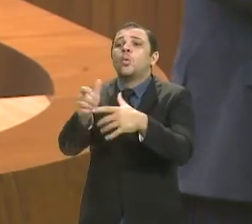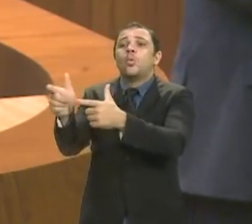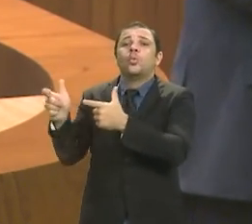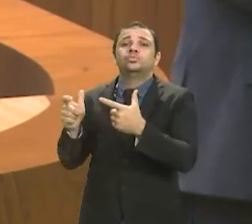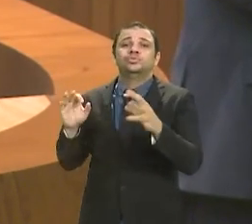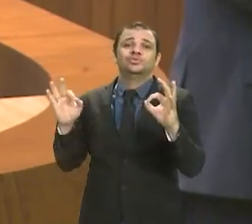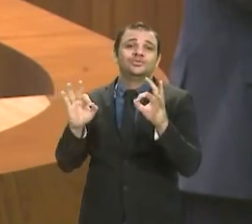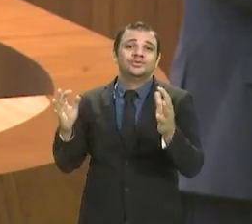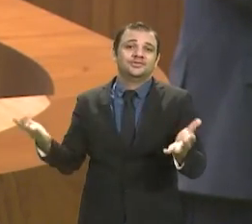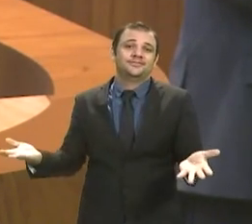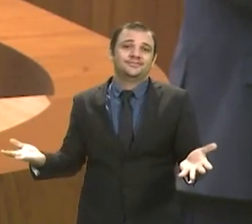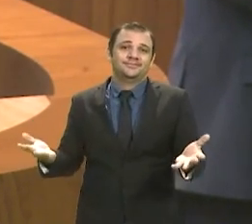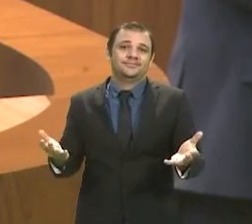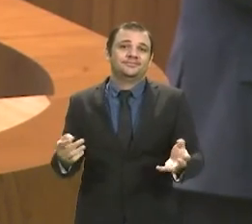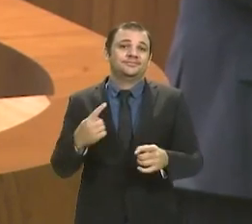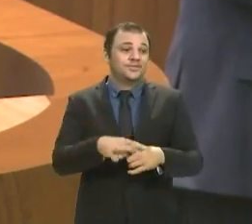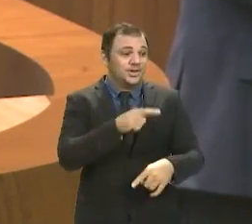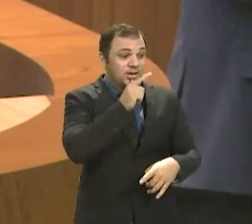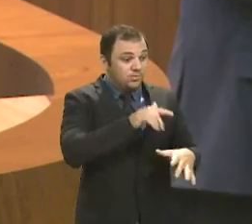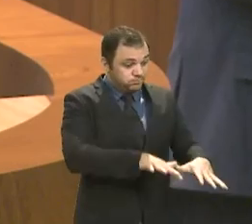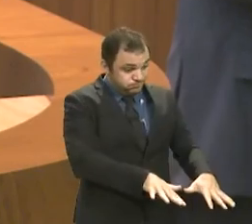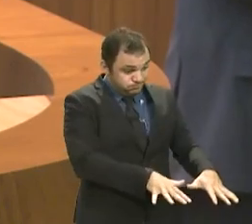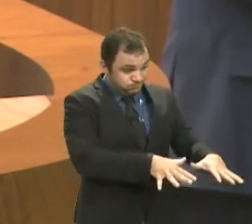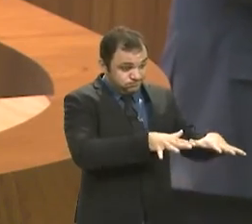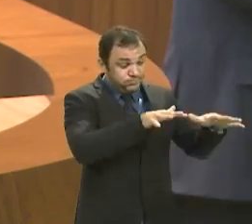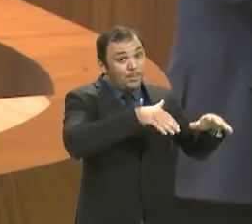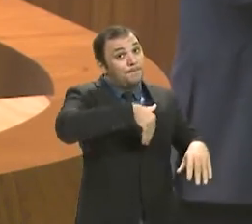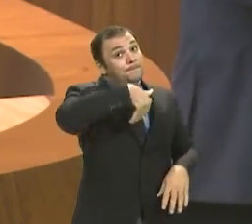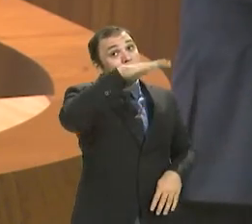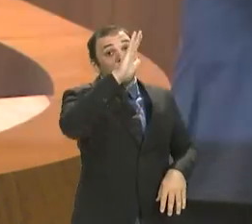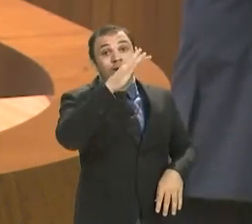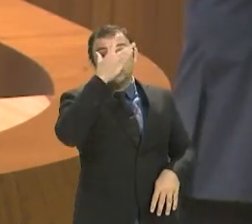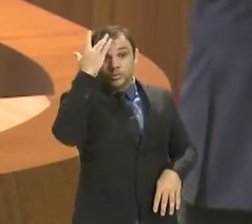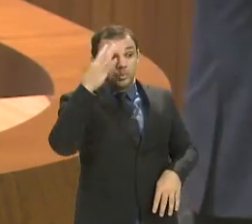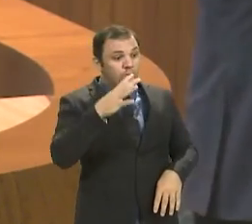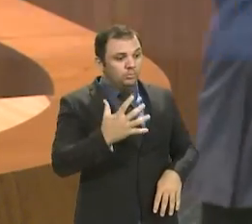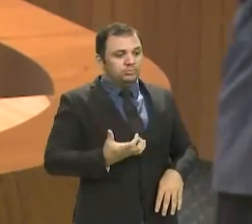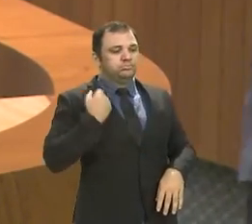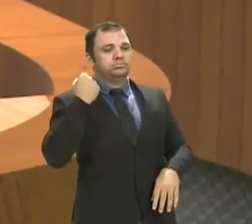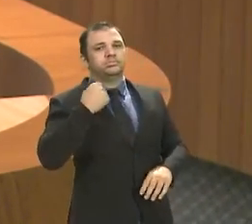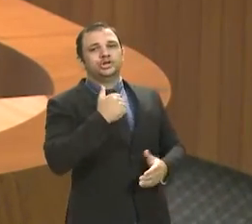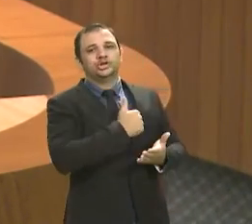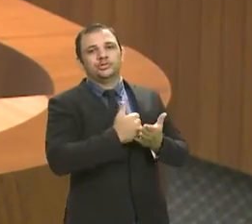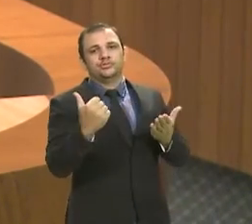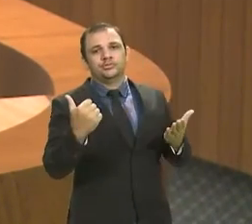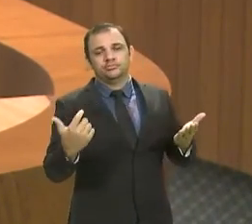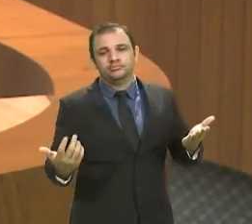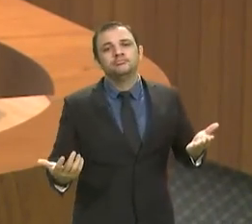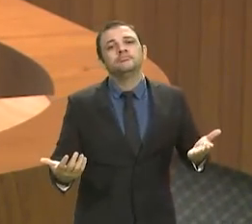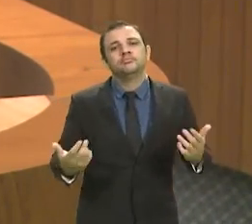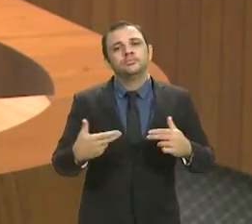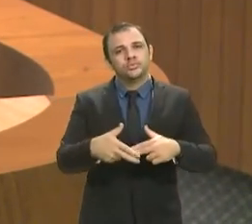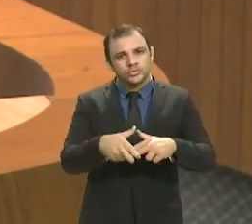praticamente todo mundo de surpresa. Então, é necessário urgentemente essa parceria do governo do Estado com a